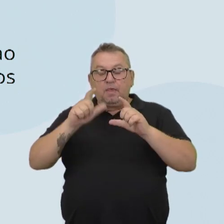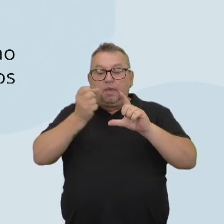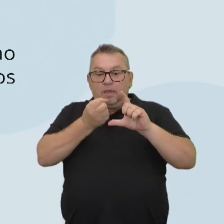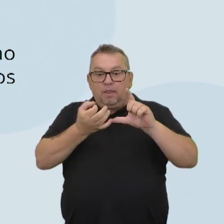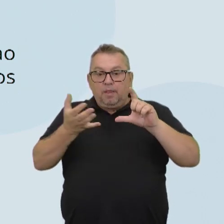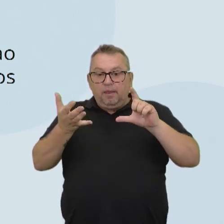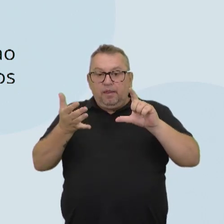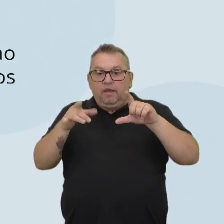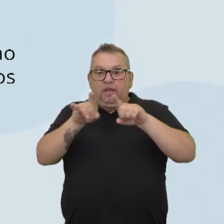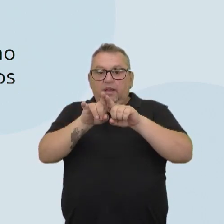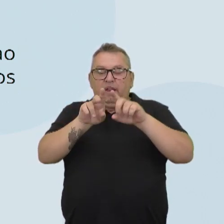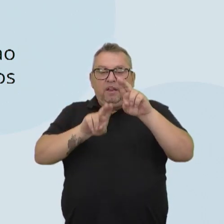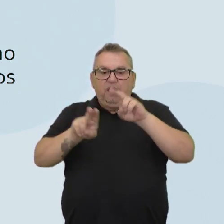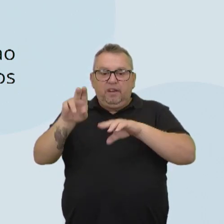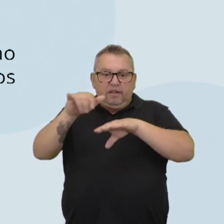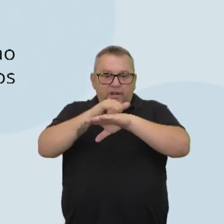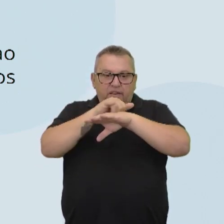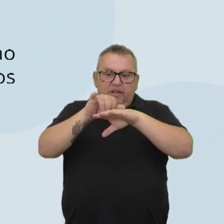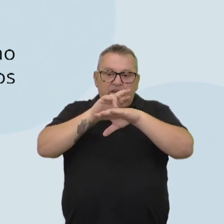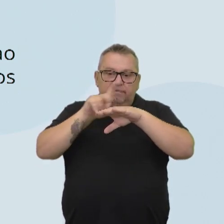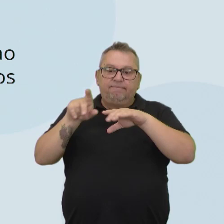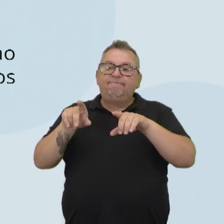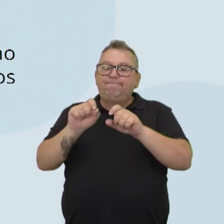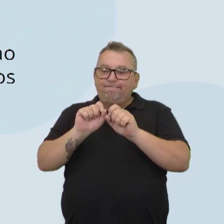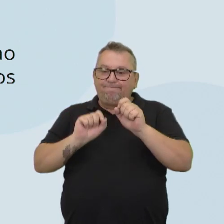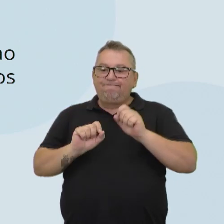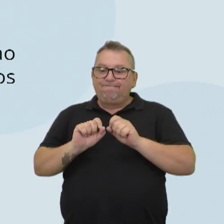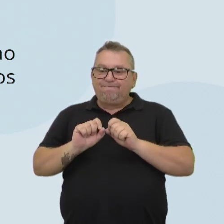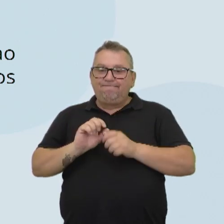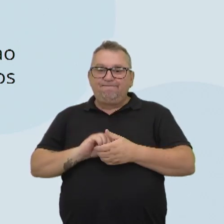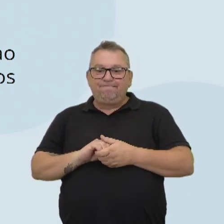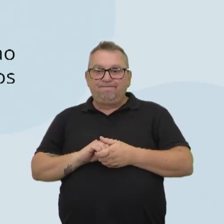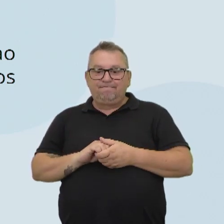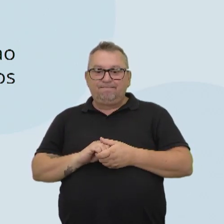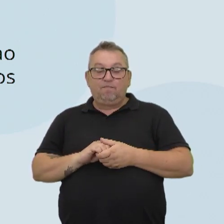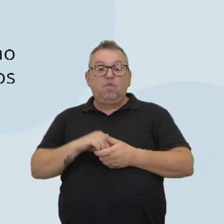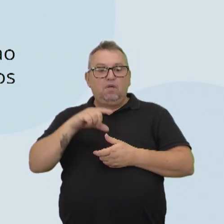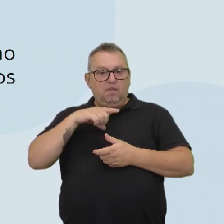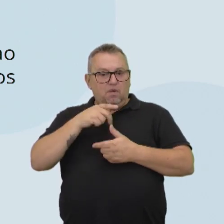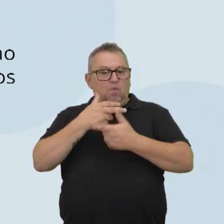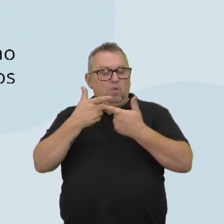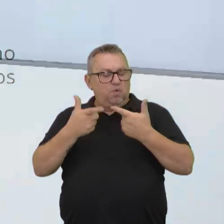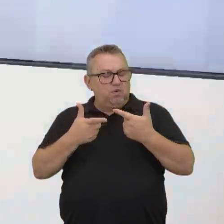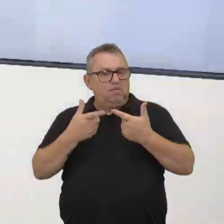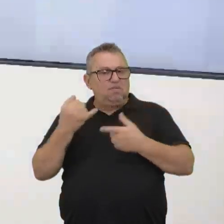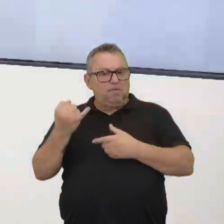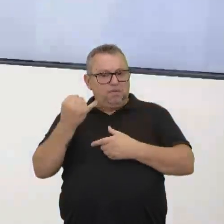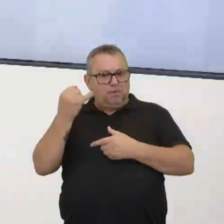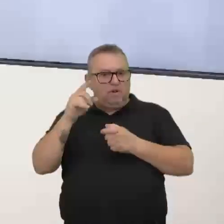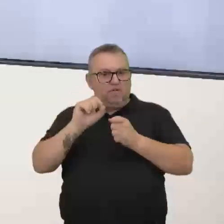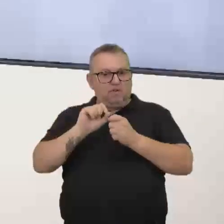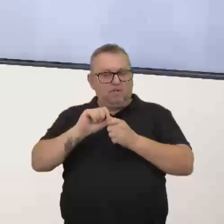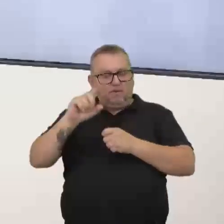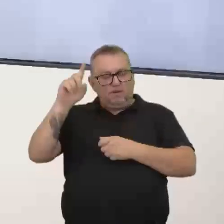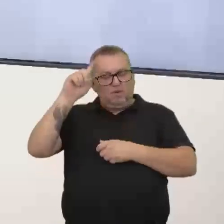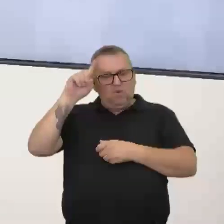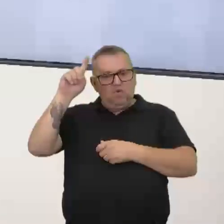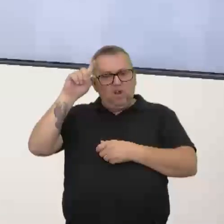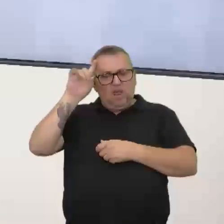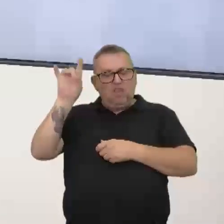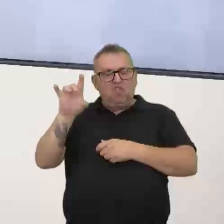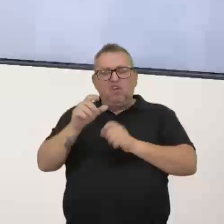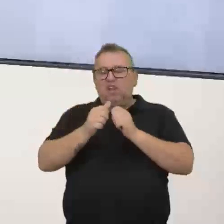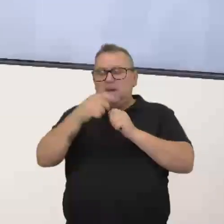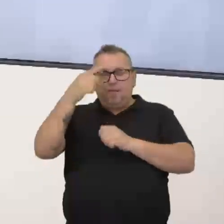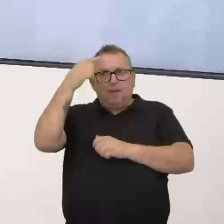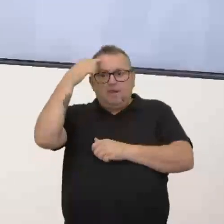comportam e usando estratégias diferentes, tá certo? Perfeito. São conhecimentos muito intuitivos, a gente faz muito no dia a dia. Tá bom? Sim. Então